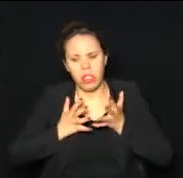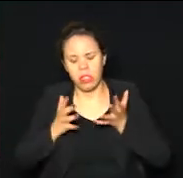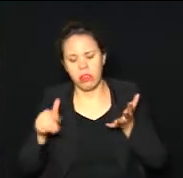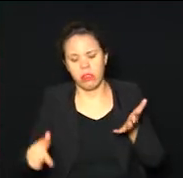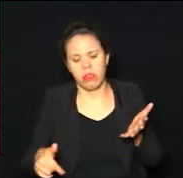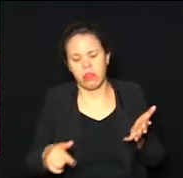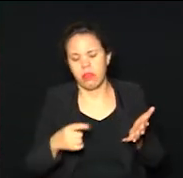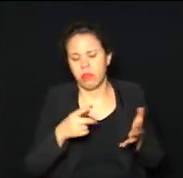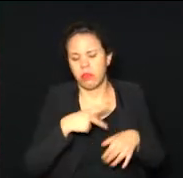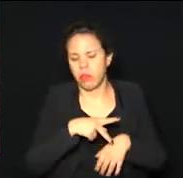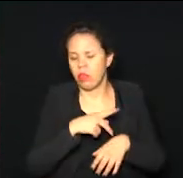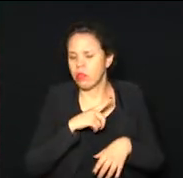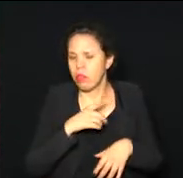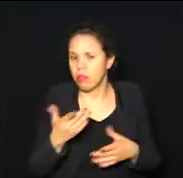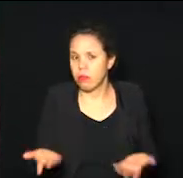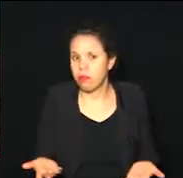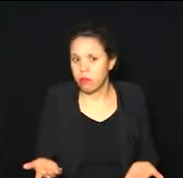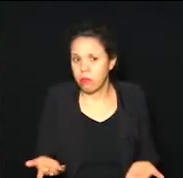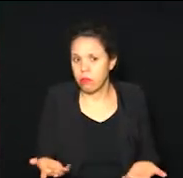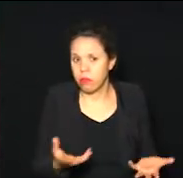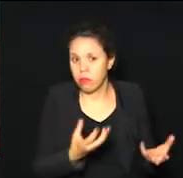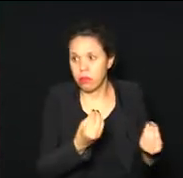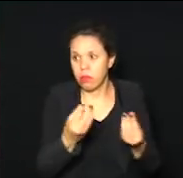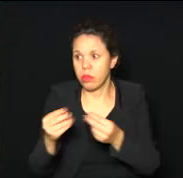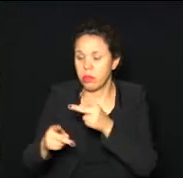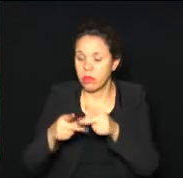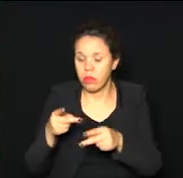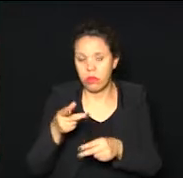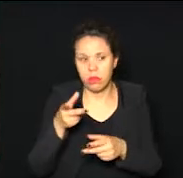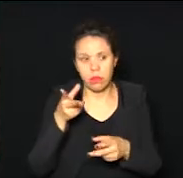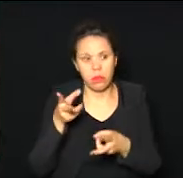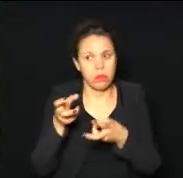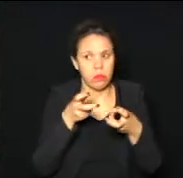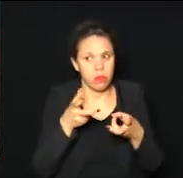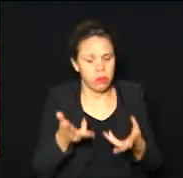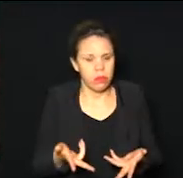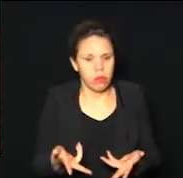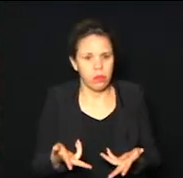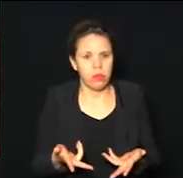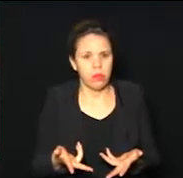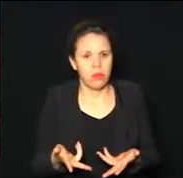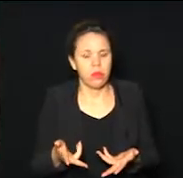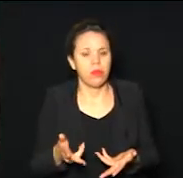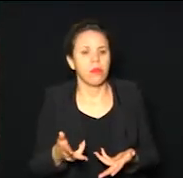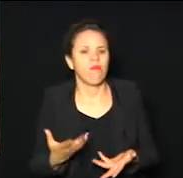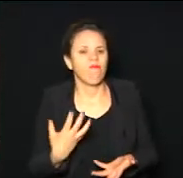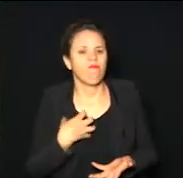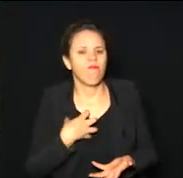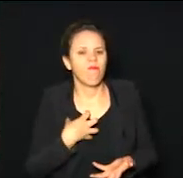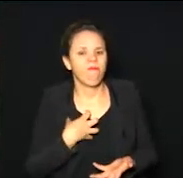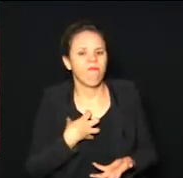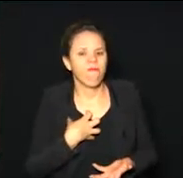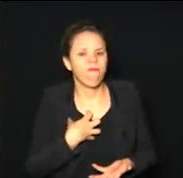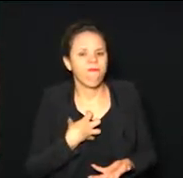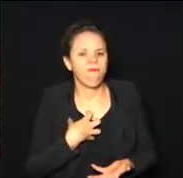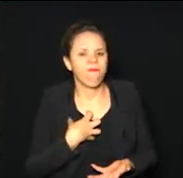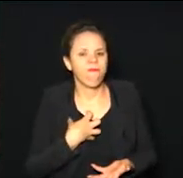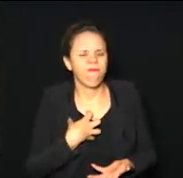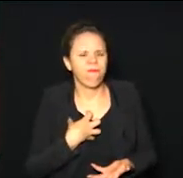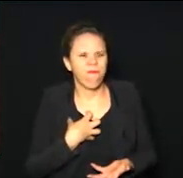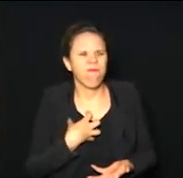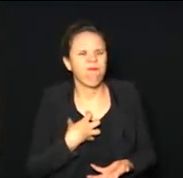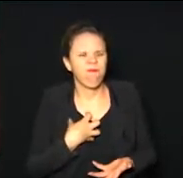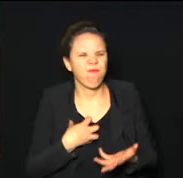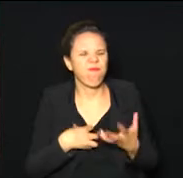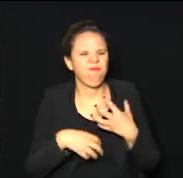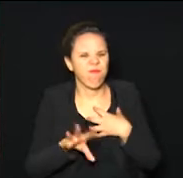né? Então, muitos passaram a enxergá-la e passaram a se sentir tocados com